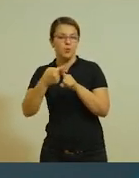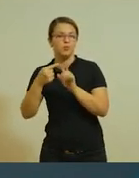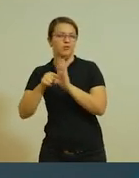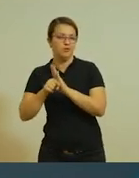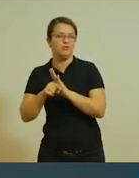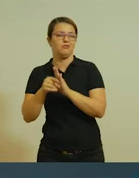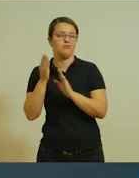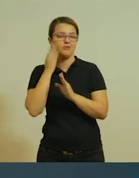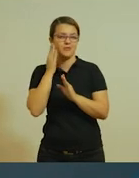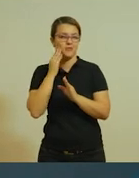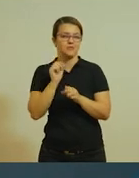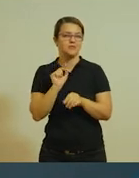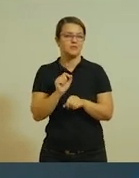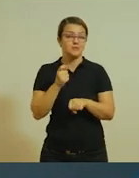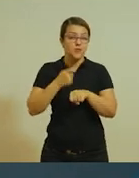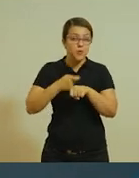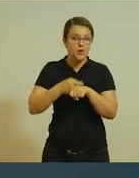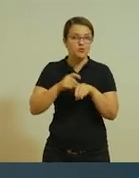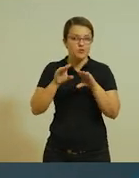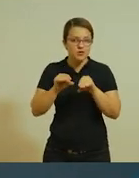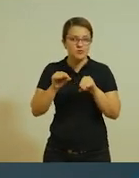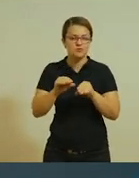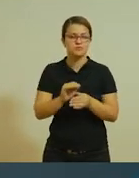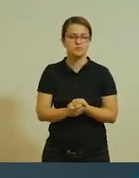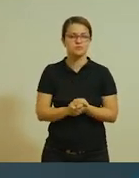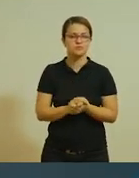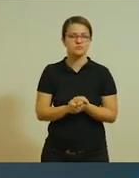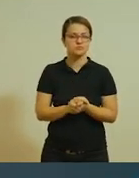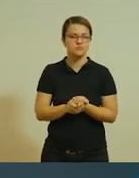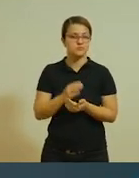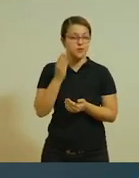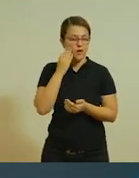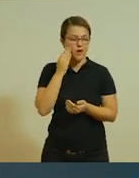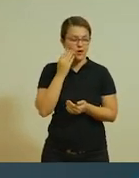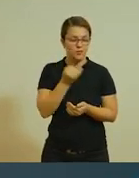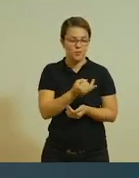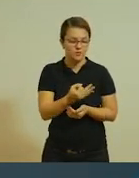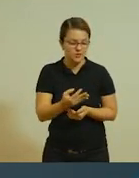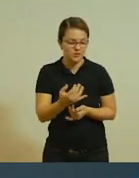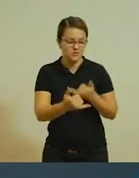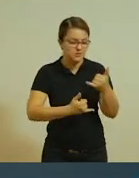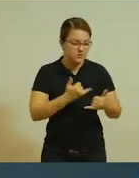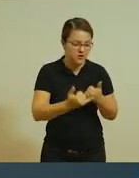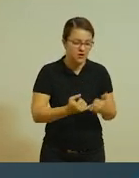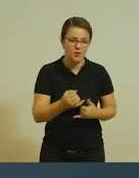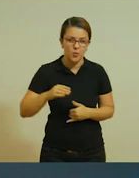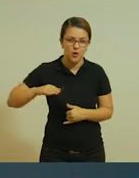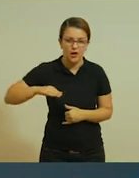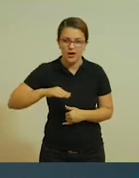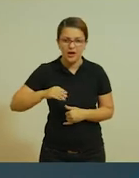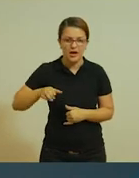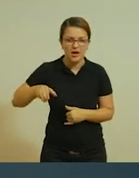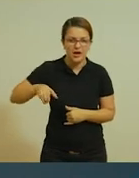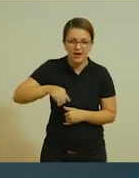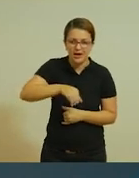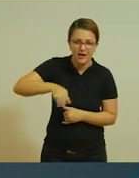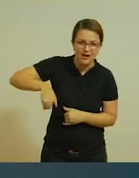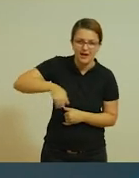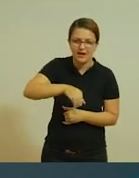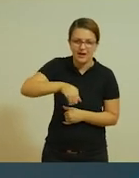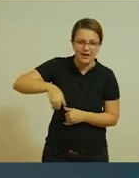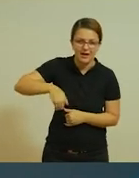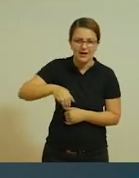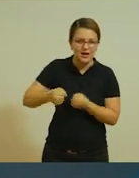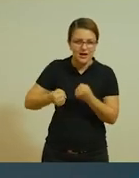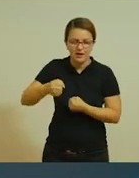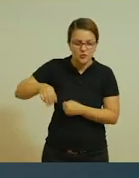a nossa sugestão é que você trabalhe com material concreto. Então você pode contar os brinquedos da criança, a coleção de carrinhos, a coleção de